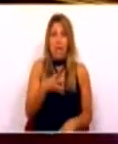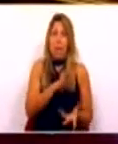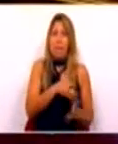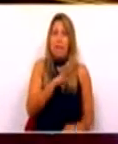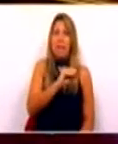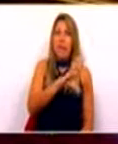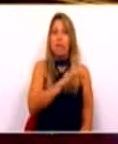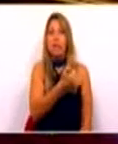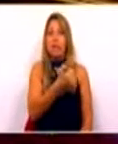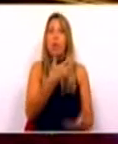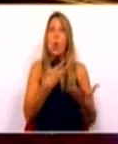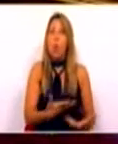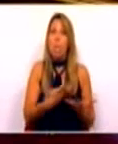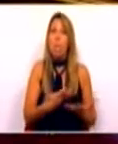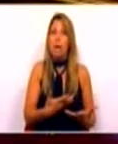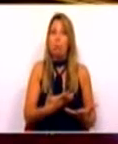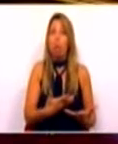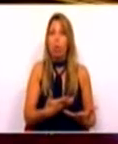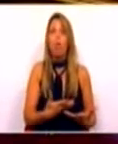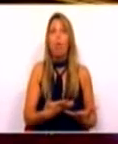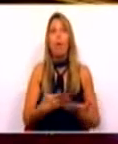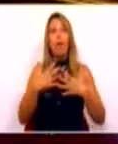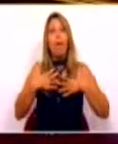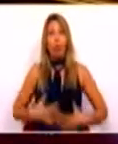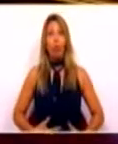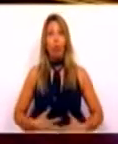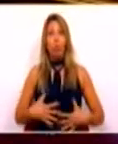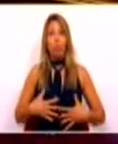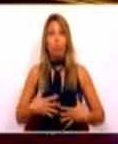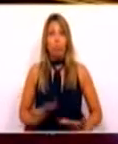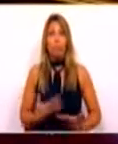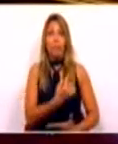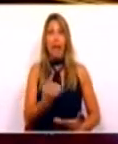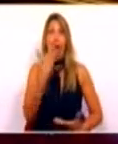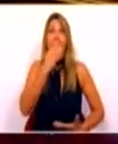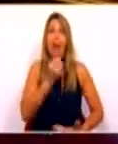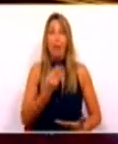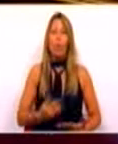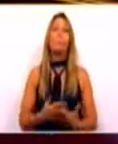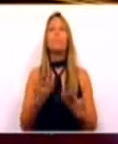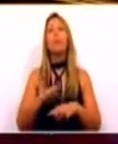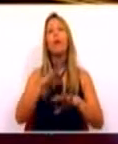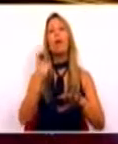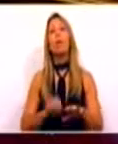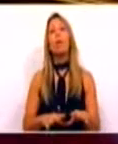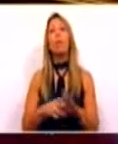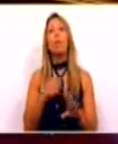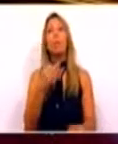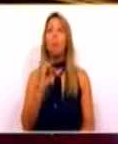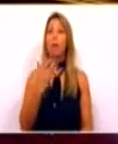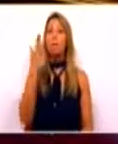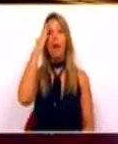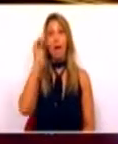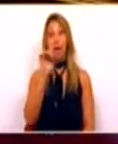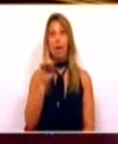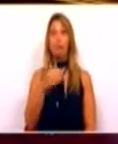do total corporal dos alunos. Por isso, o Grupo do Partido Socialista reconhece que esta questão de saúde tinha